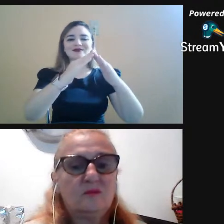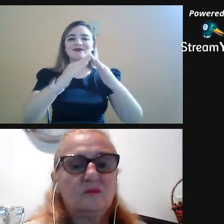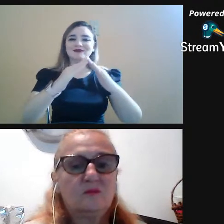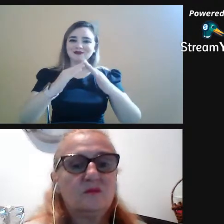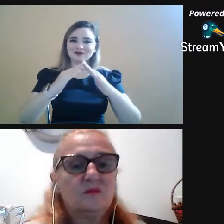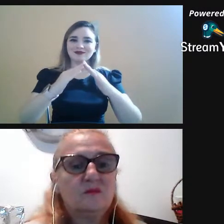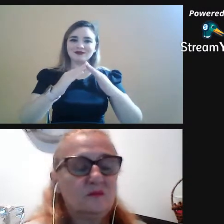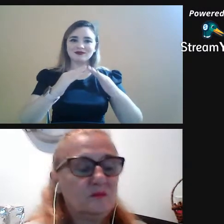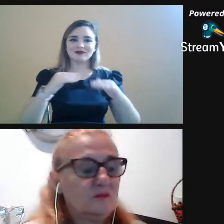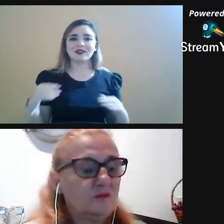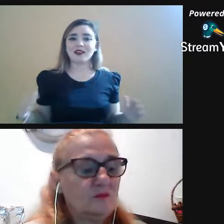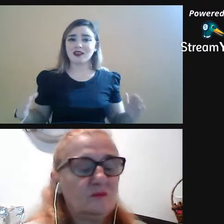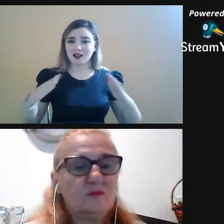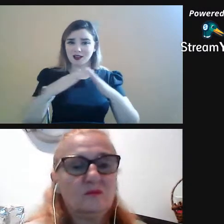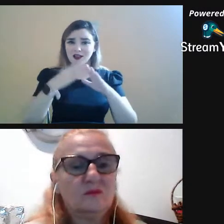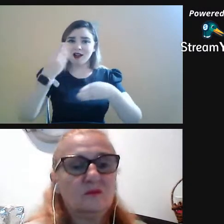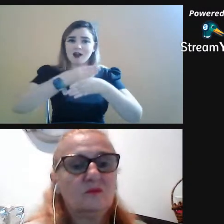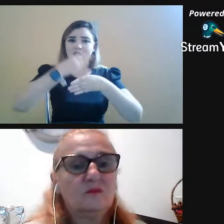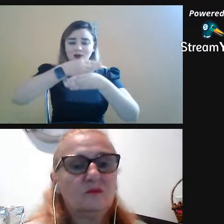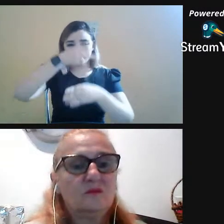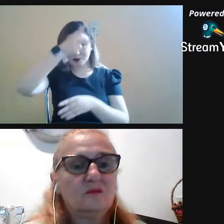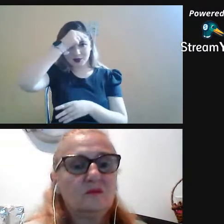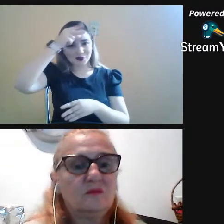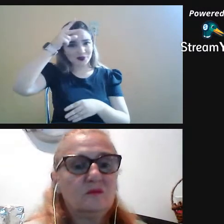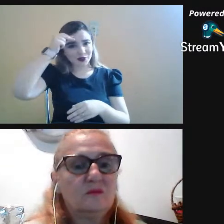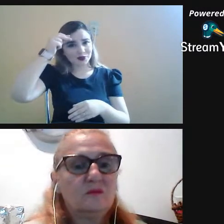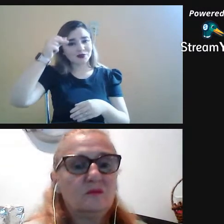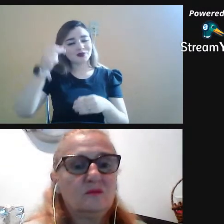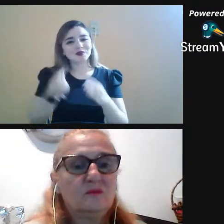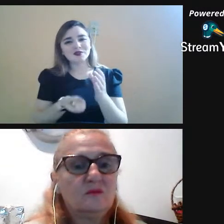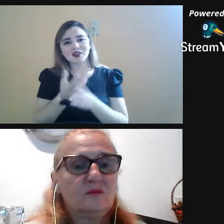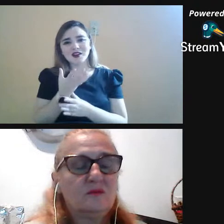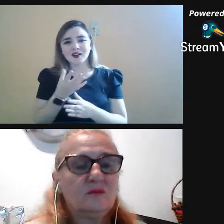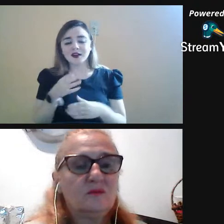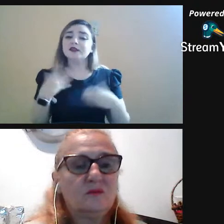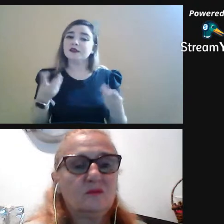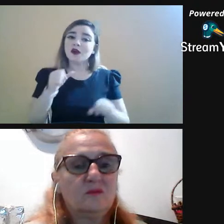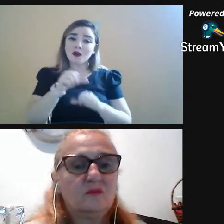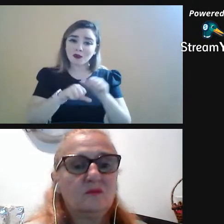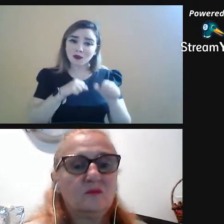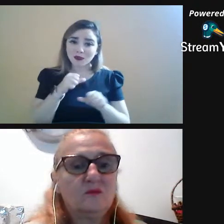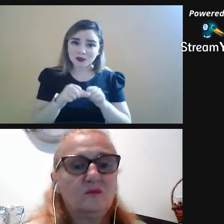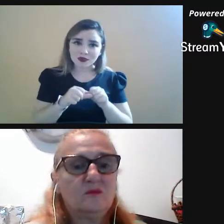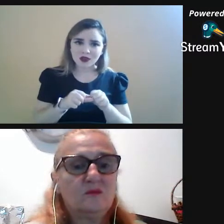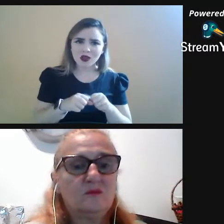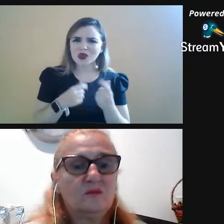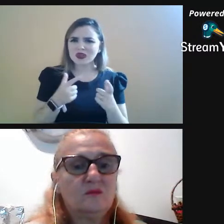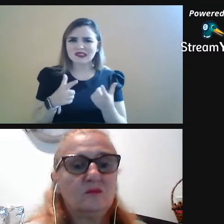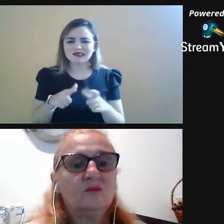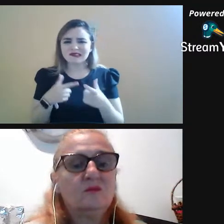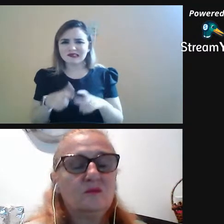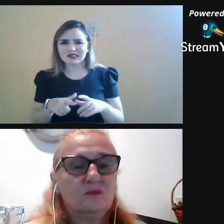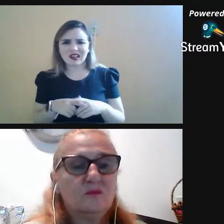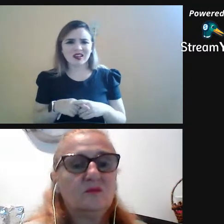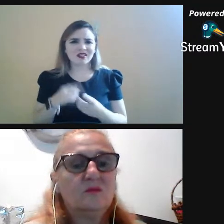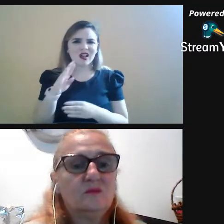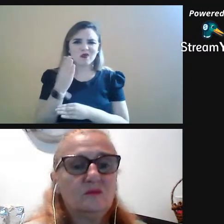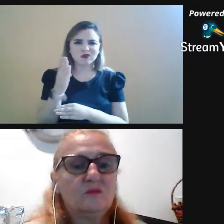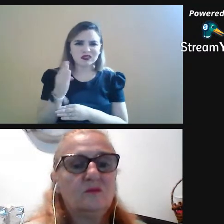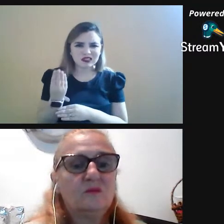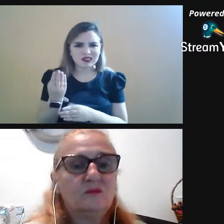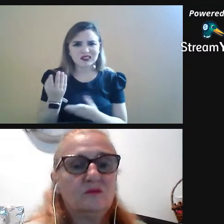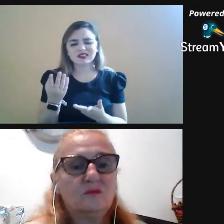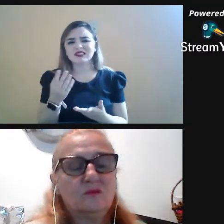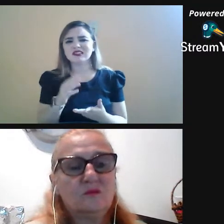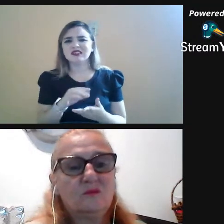casas que a prefeitura construía. Então, ela foi transformando barracos que eram de madeira,